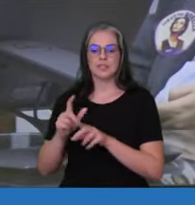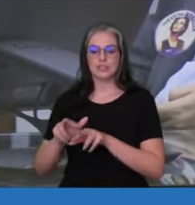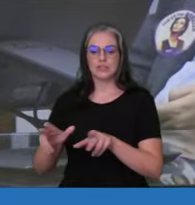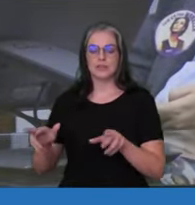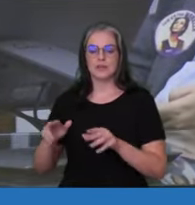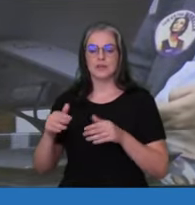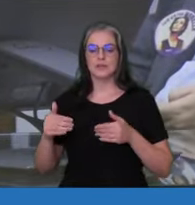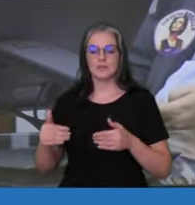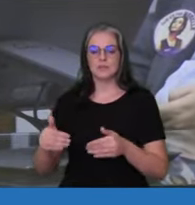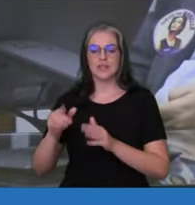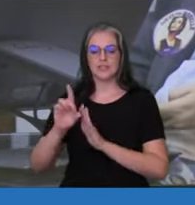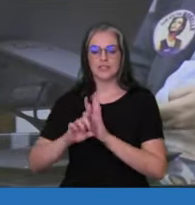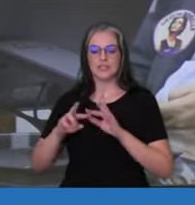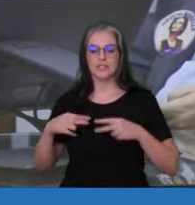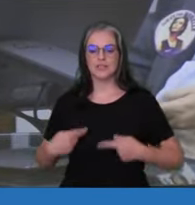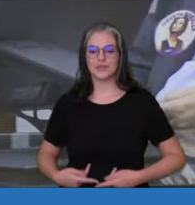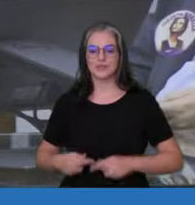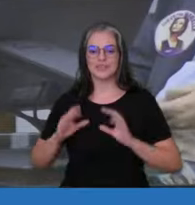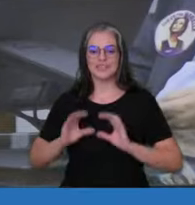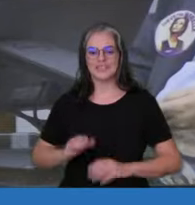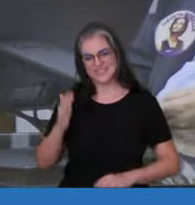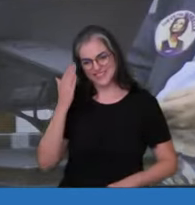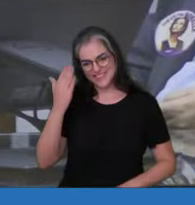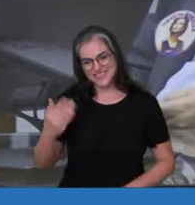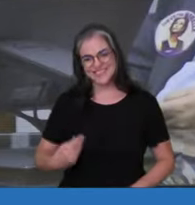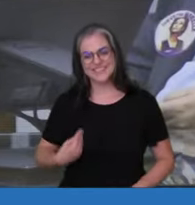e Cidadania. Obrigada, gente.